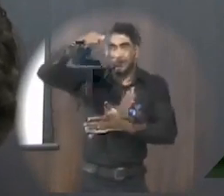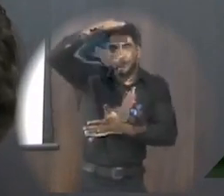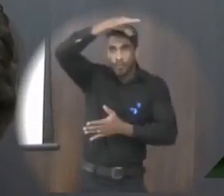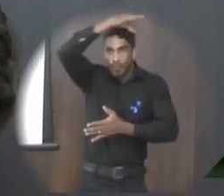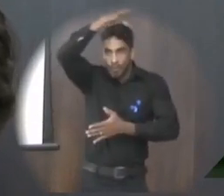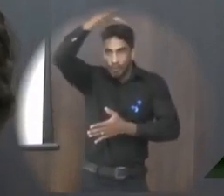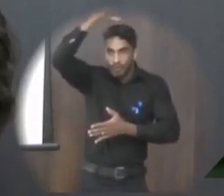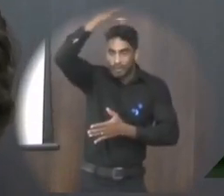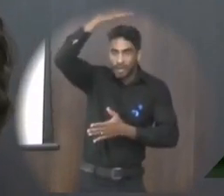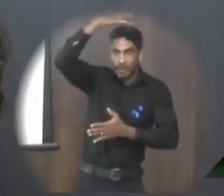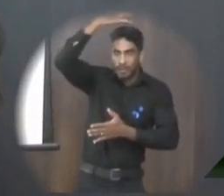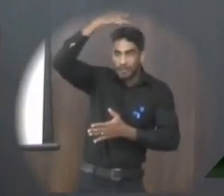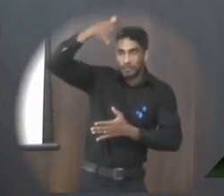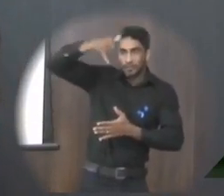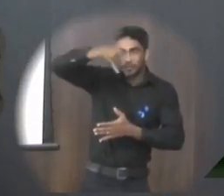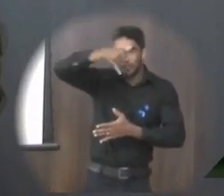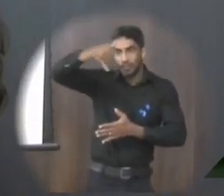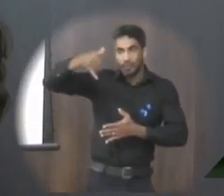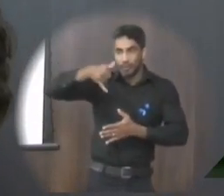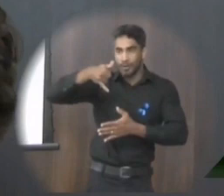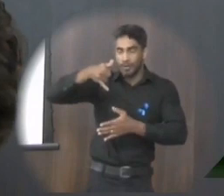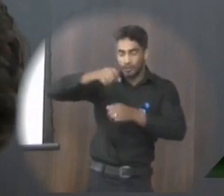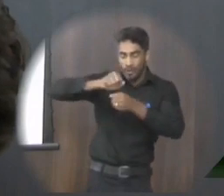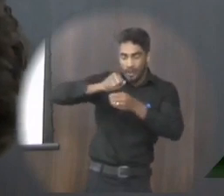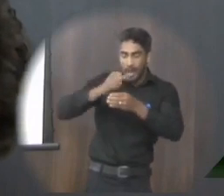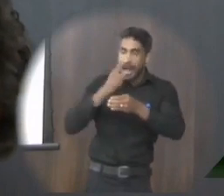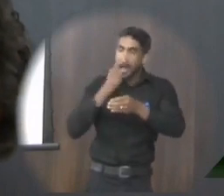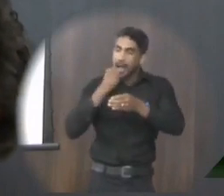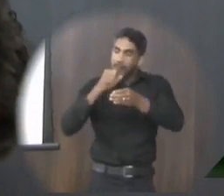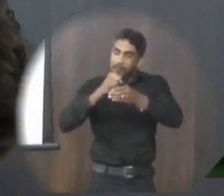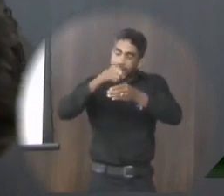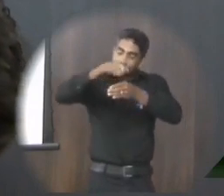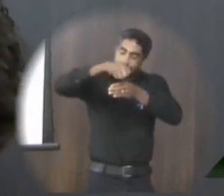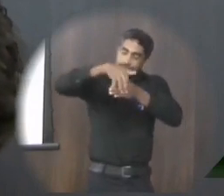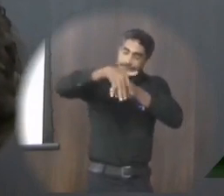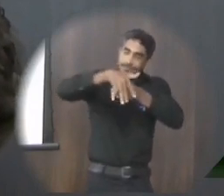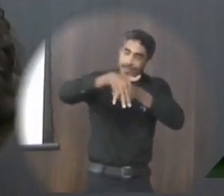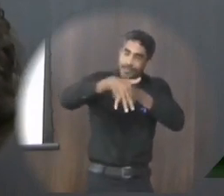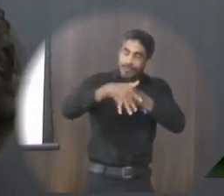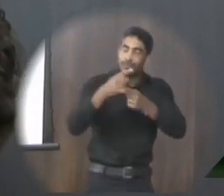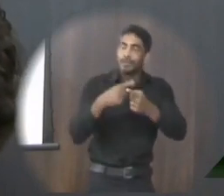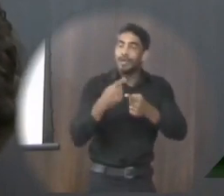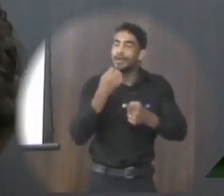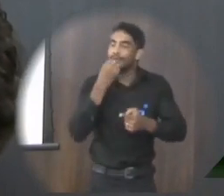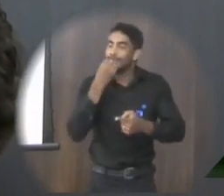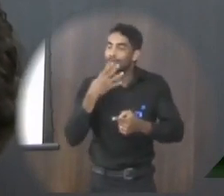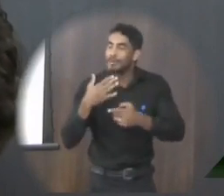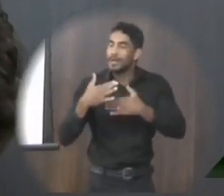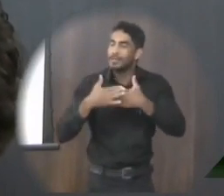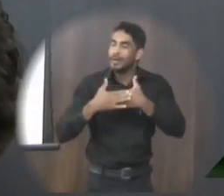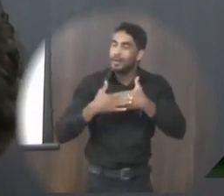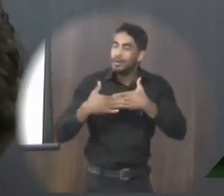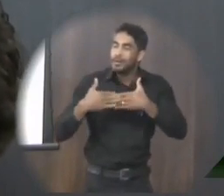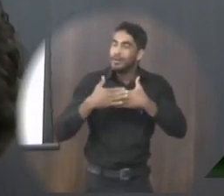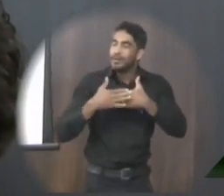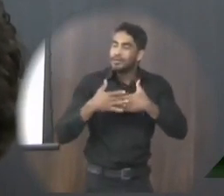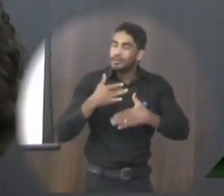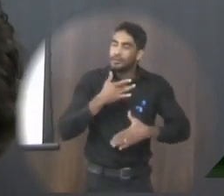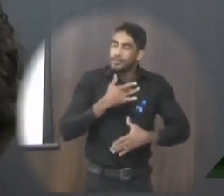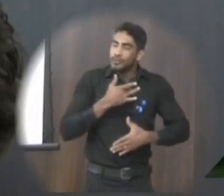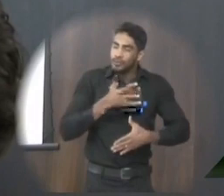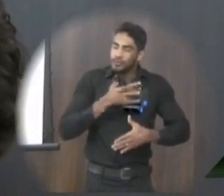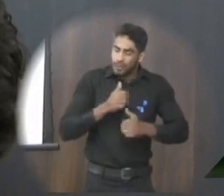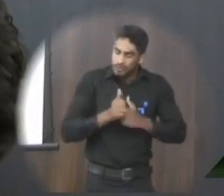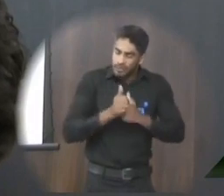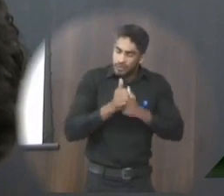óleo, o meu cálice transborda. Certamente que a bondade e a misericórdia me seguirão todos os